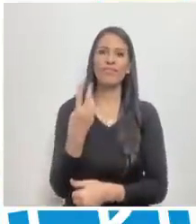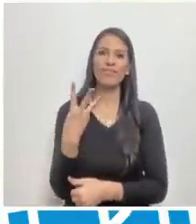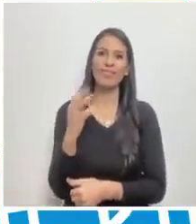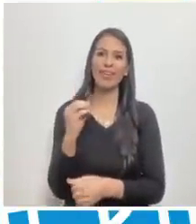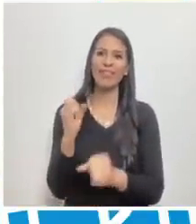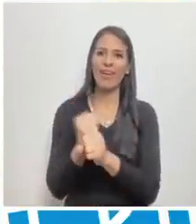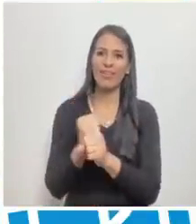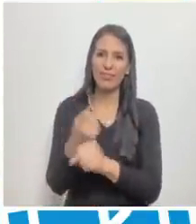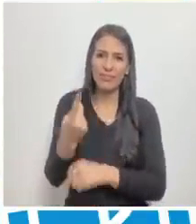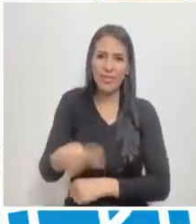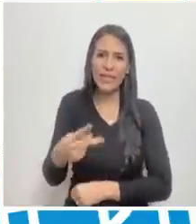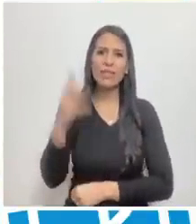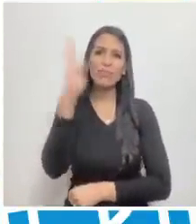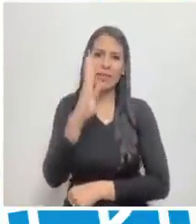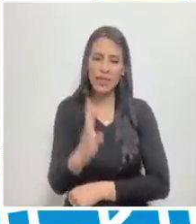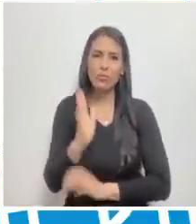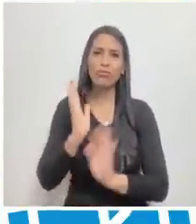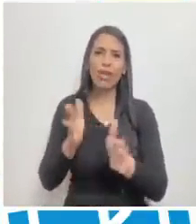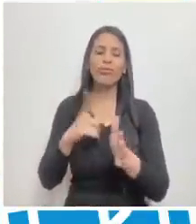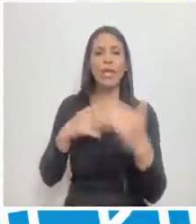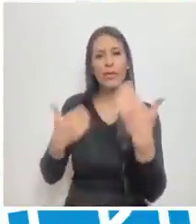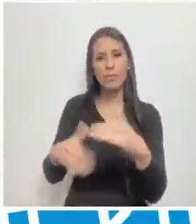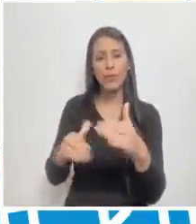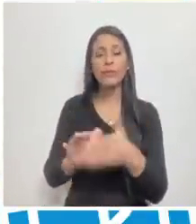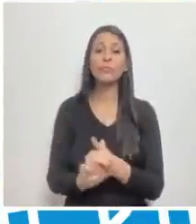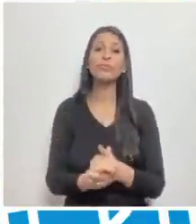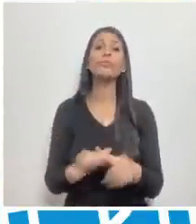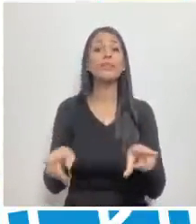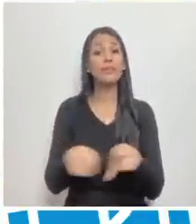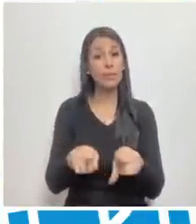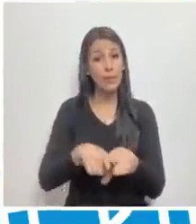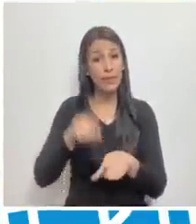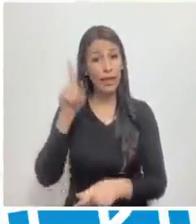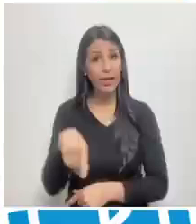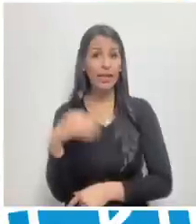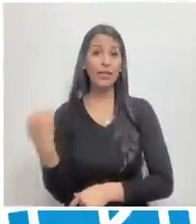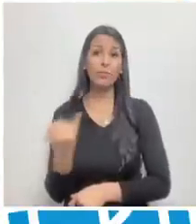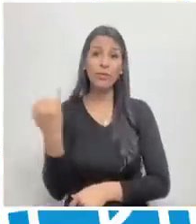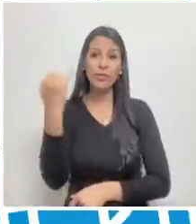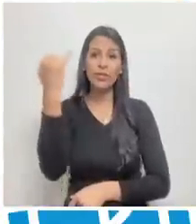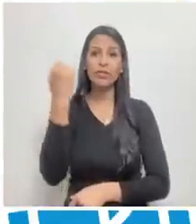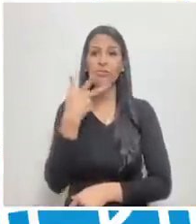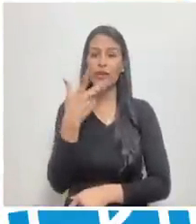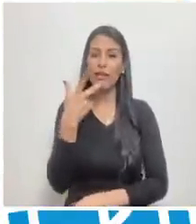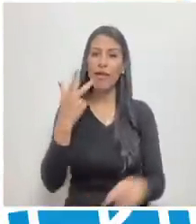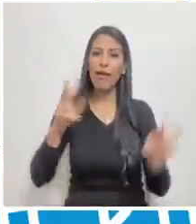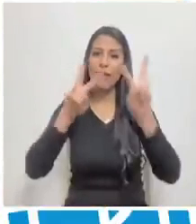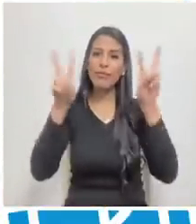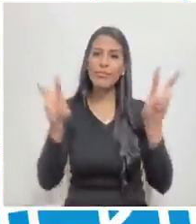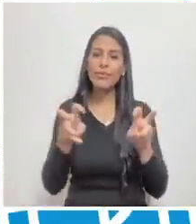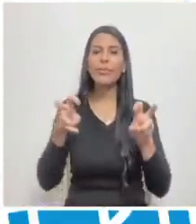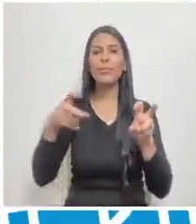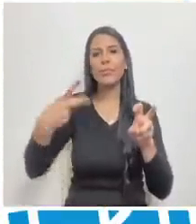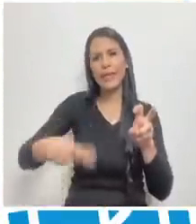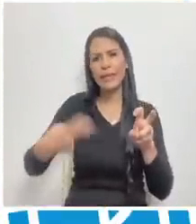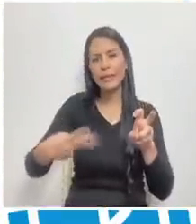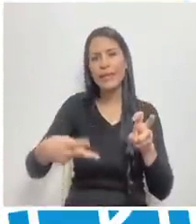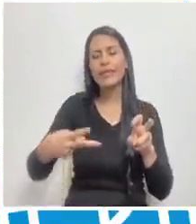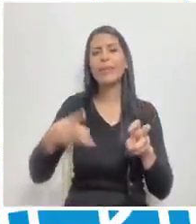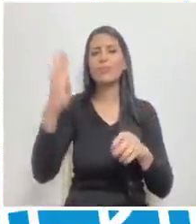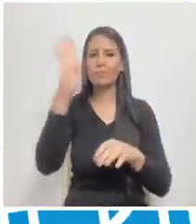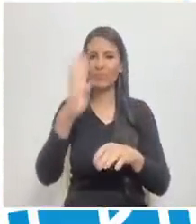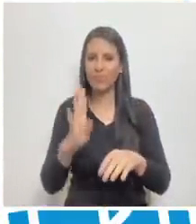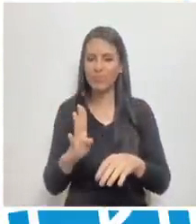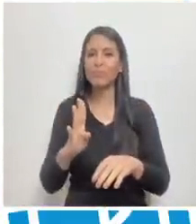Brasil. Vale ressaltar a importância da dimensão dessa avaliação, por ser um país continental, hoje é um dos